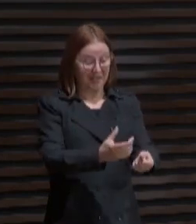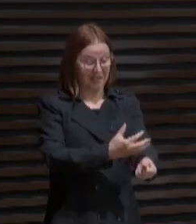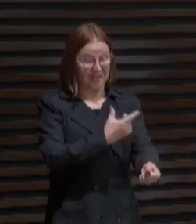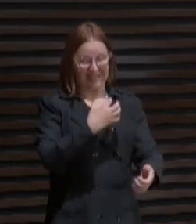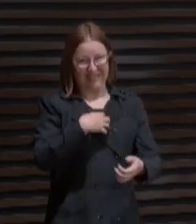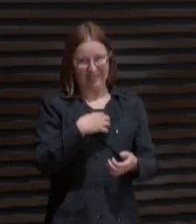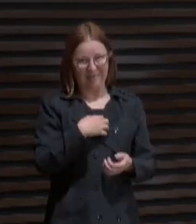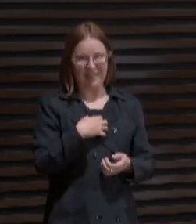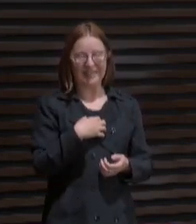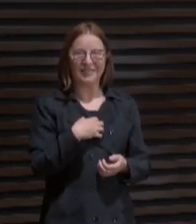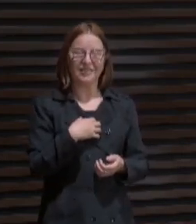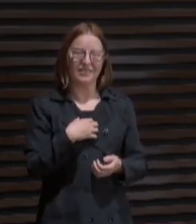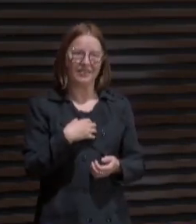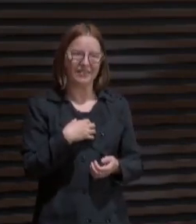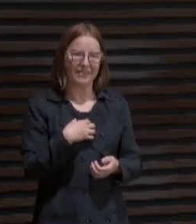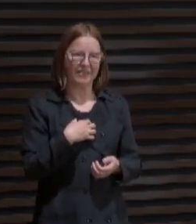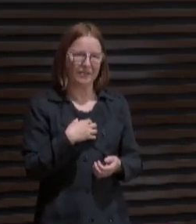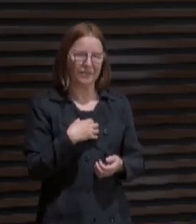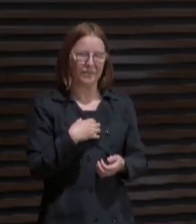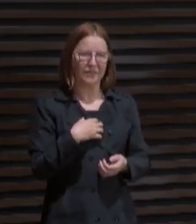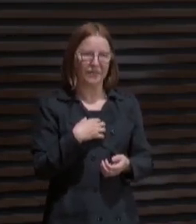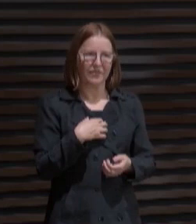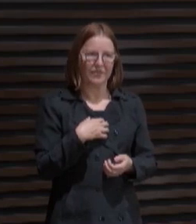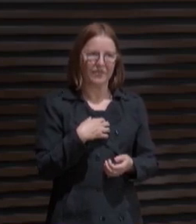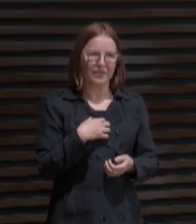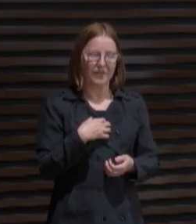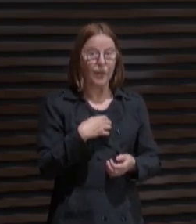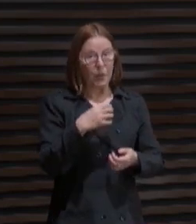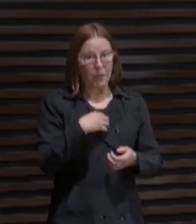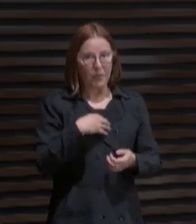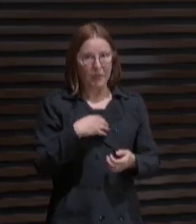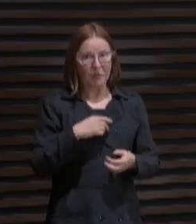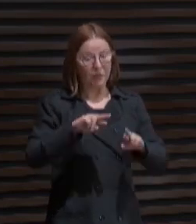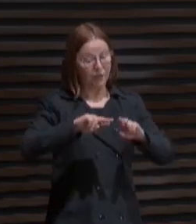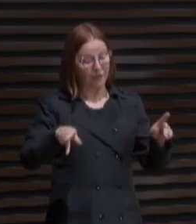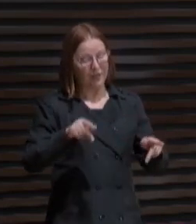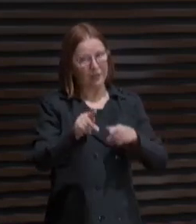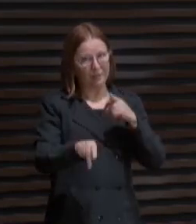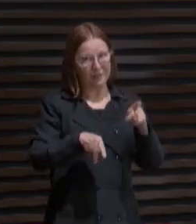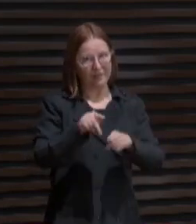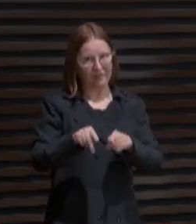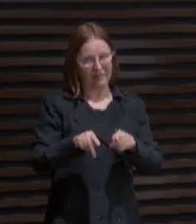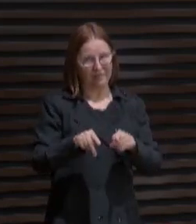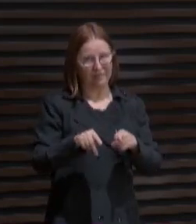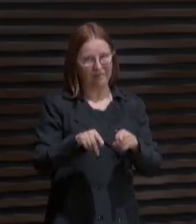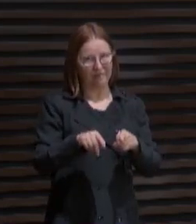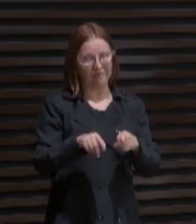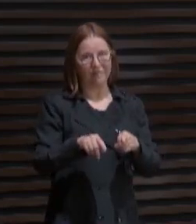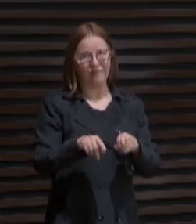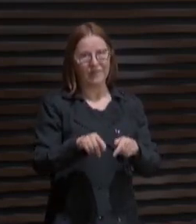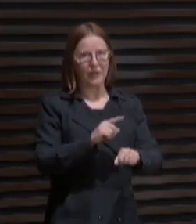o agir de diferentes homens em distintas situações. Aqui a gente começa a caminhar.